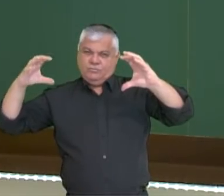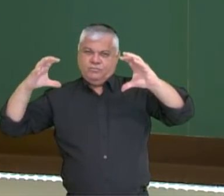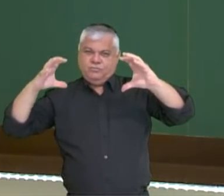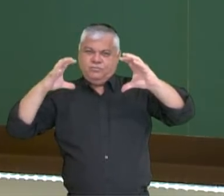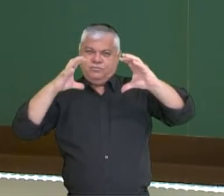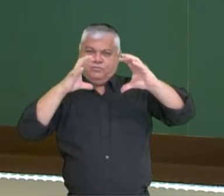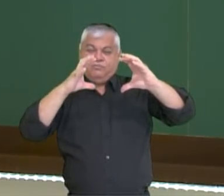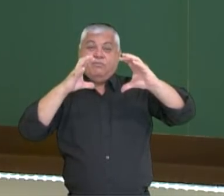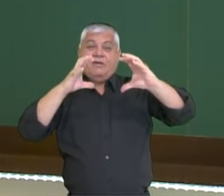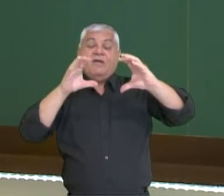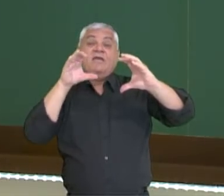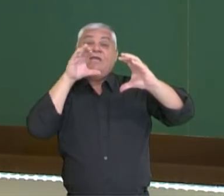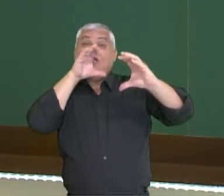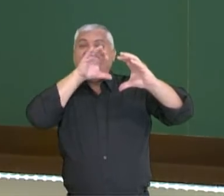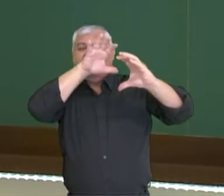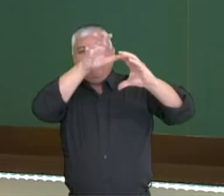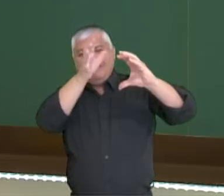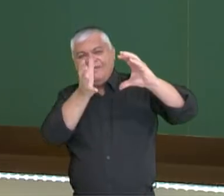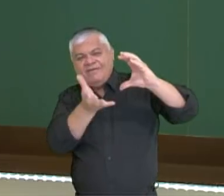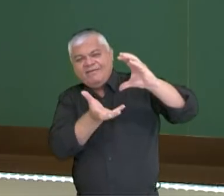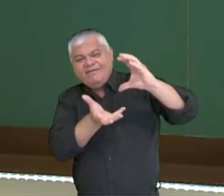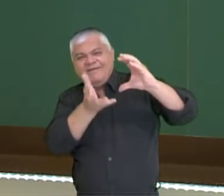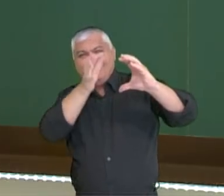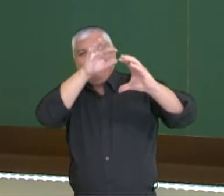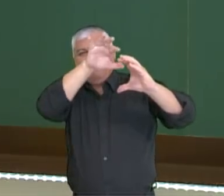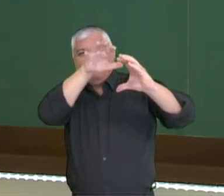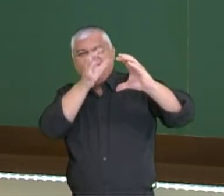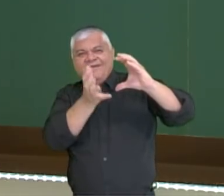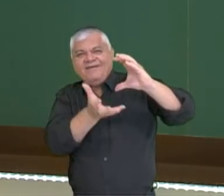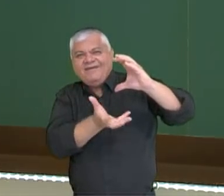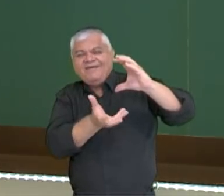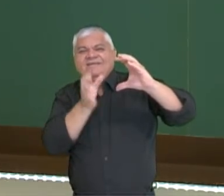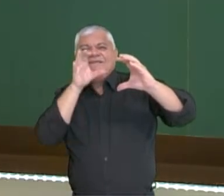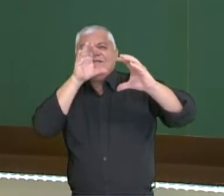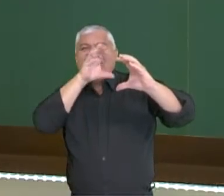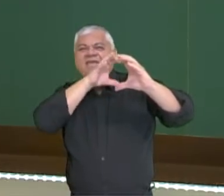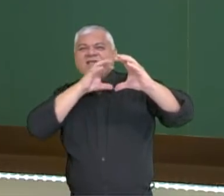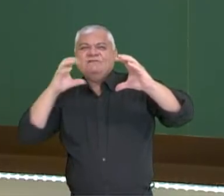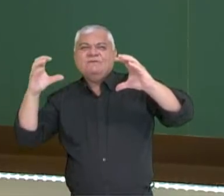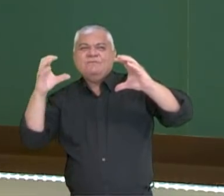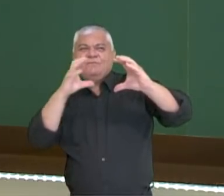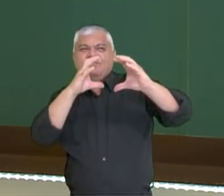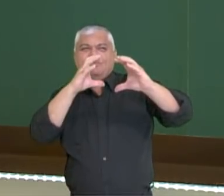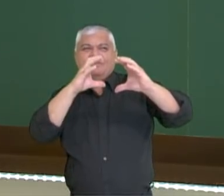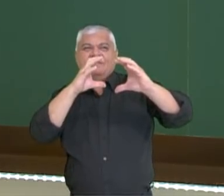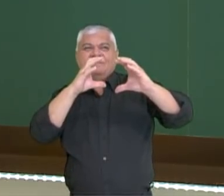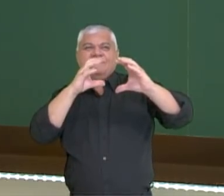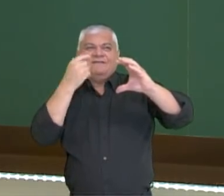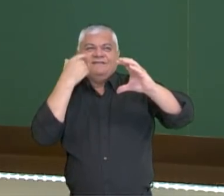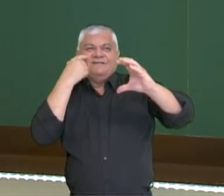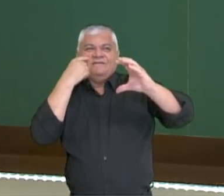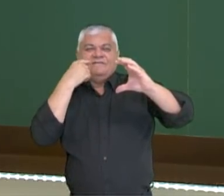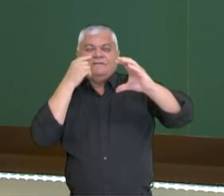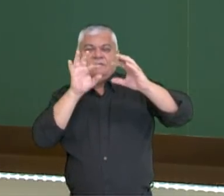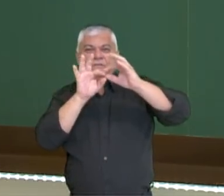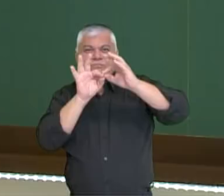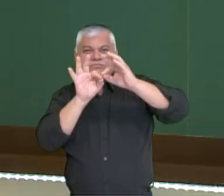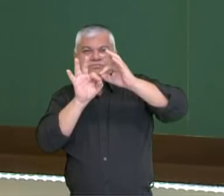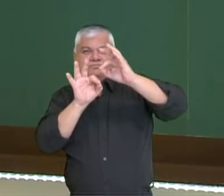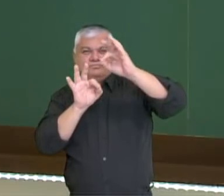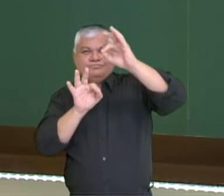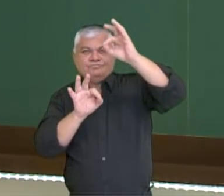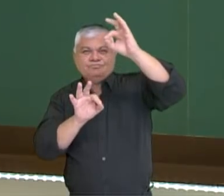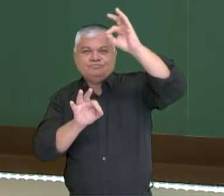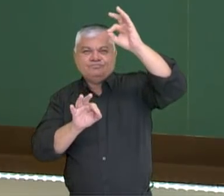de forma mais efetiva. As temperaturas nesta porção aqui serão mais quentes. Conforme eu me distancio da linha